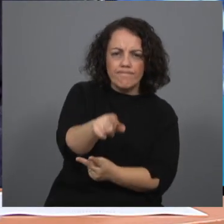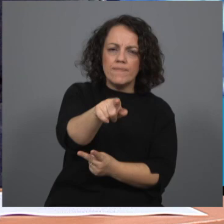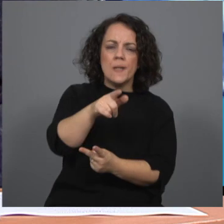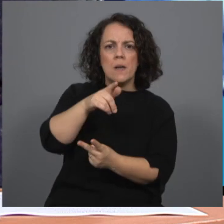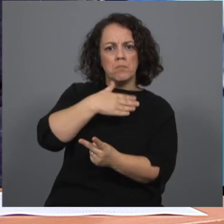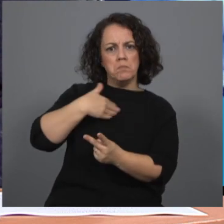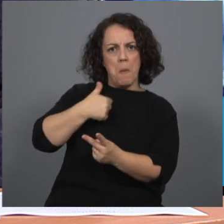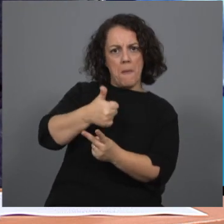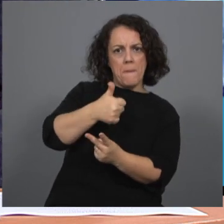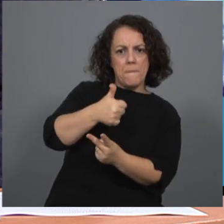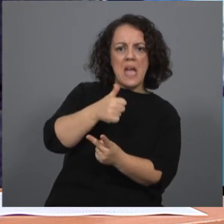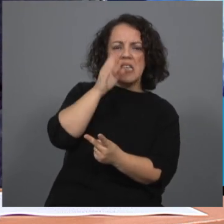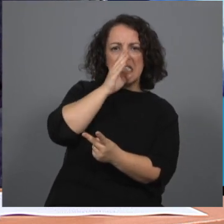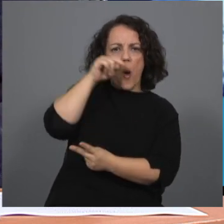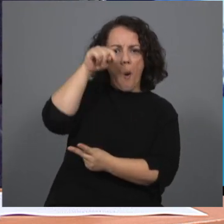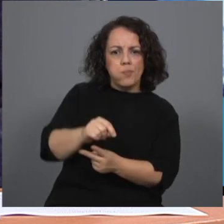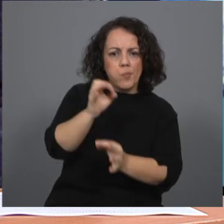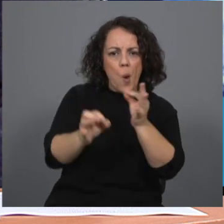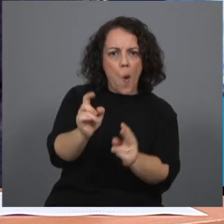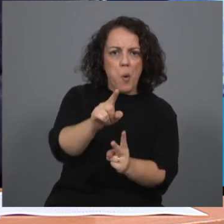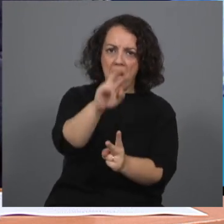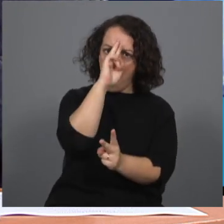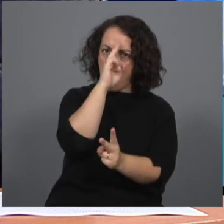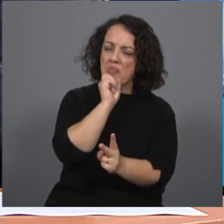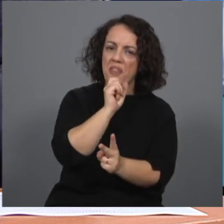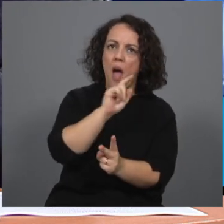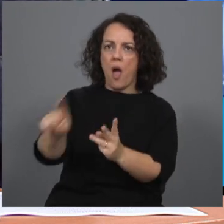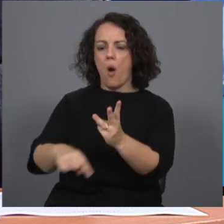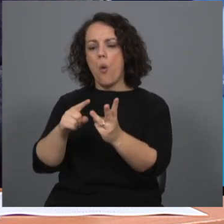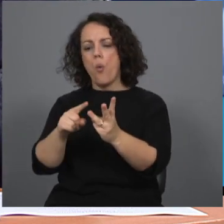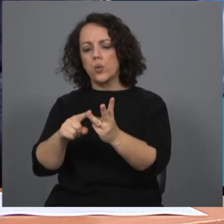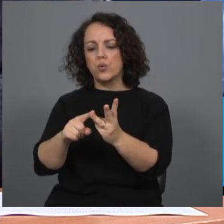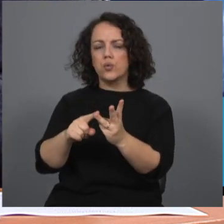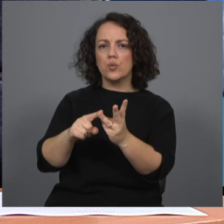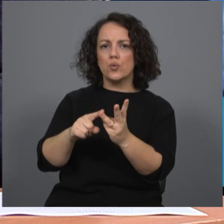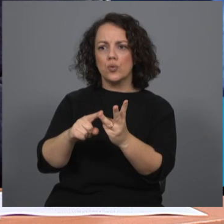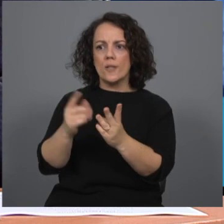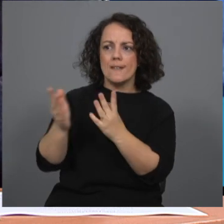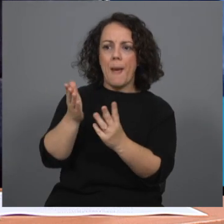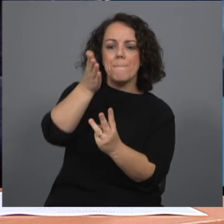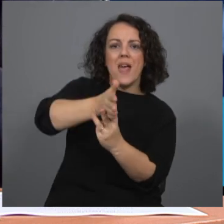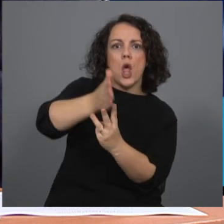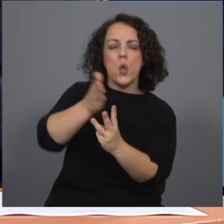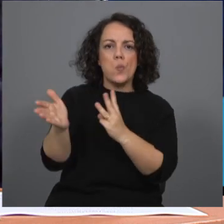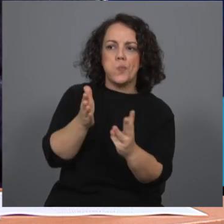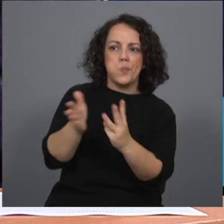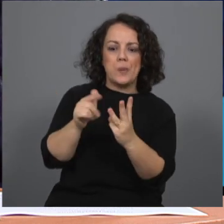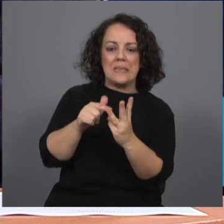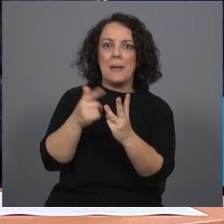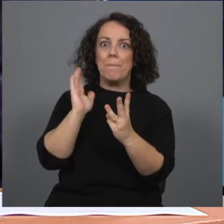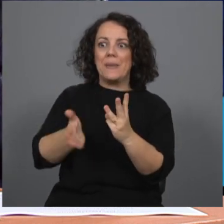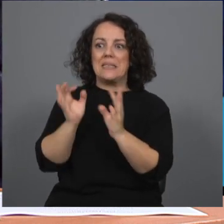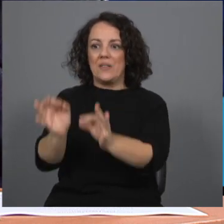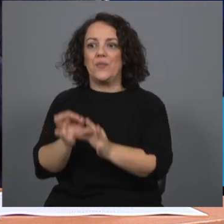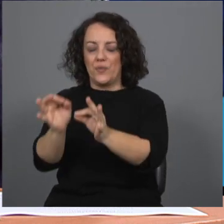razoavelmente bem, e mesmo que a gente não fizesse já alguma coisa, aguentavam-se. E aqueles que estavam entre as duas situações, e essas sim dependiam de nós.